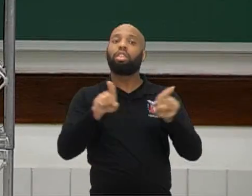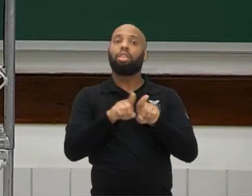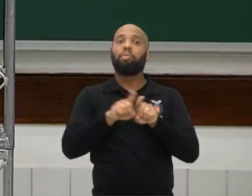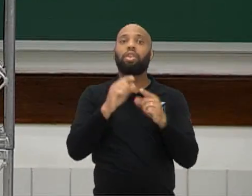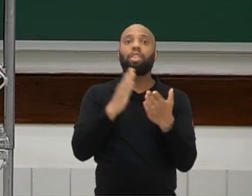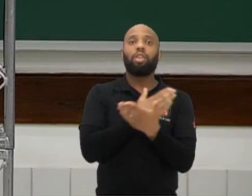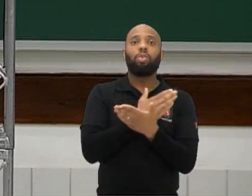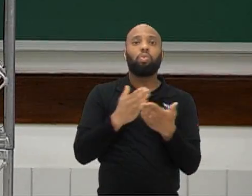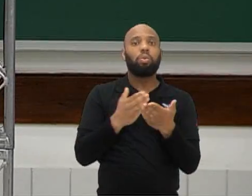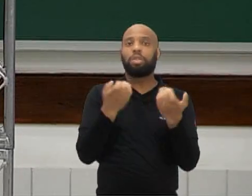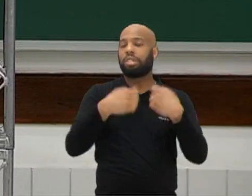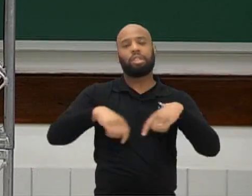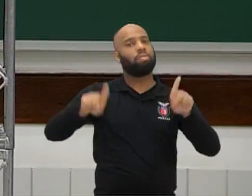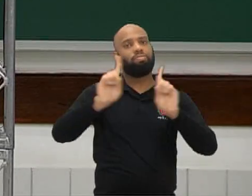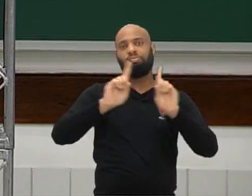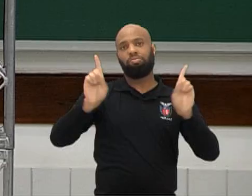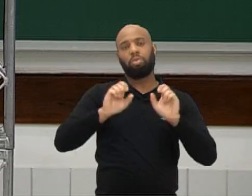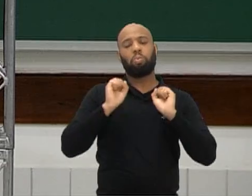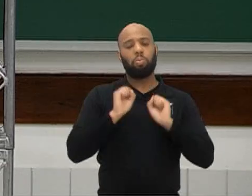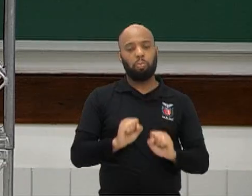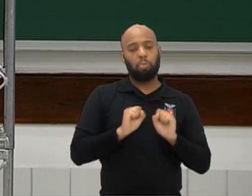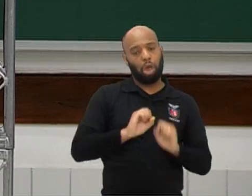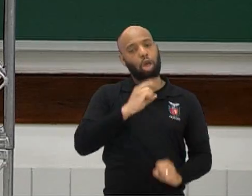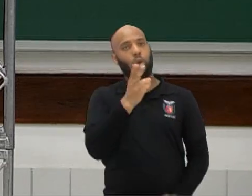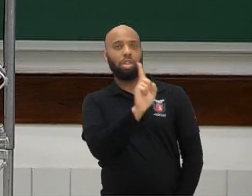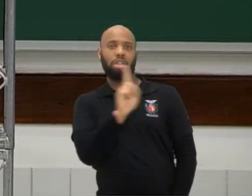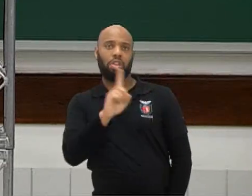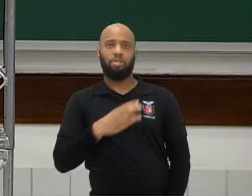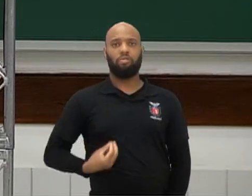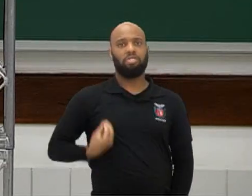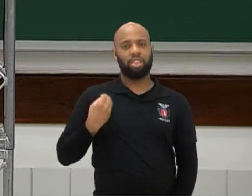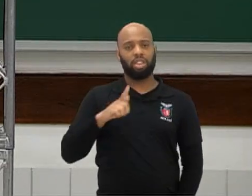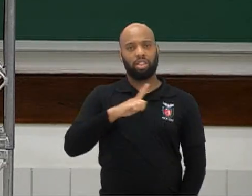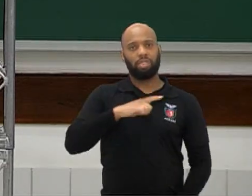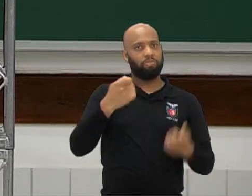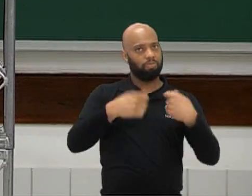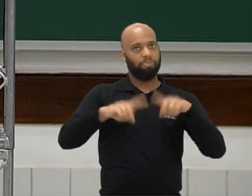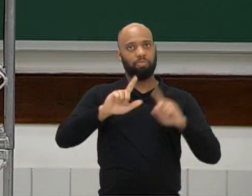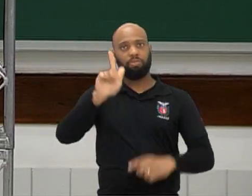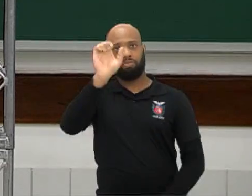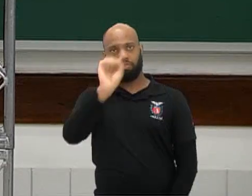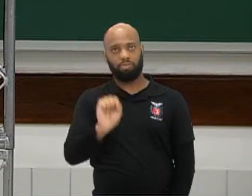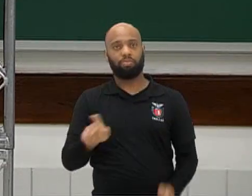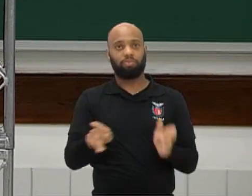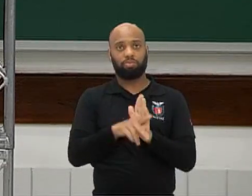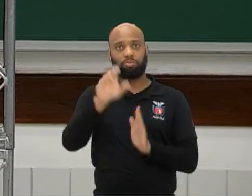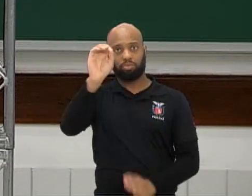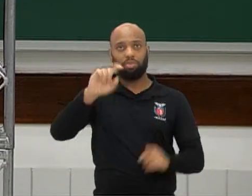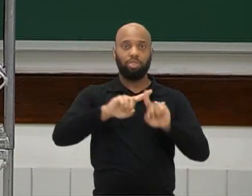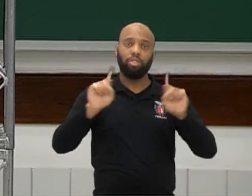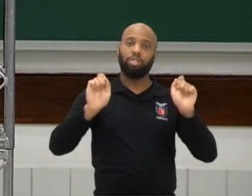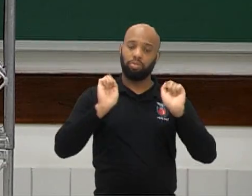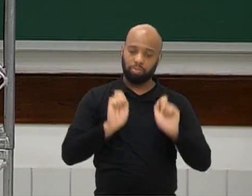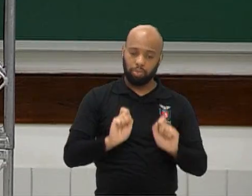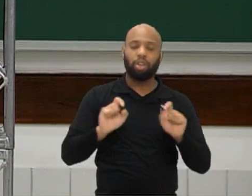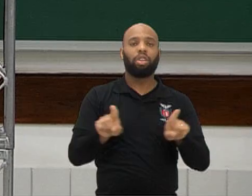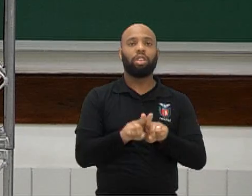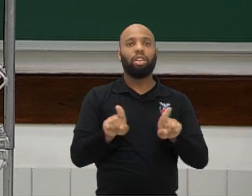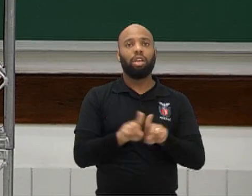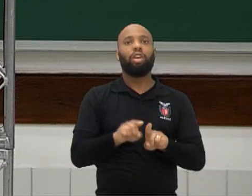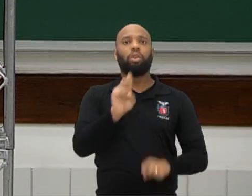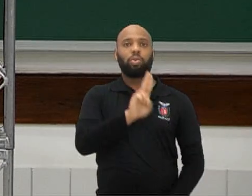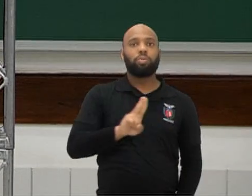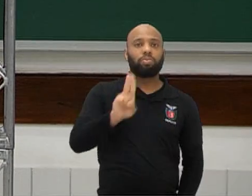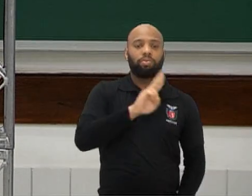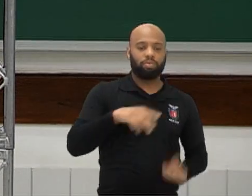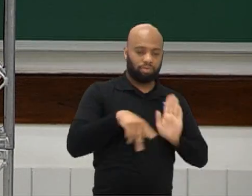são anaeróbicos, que podem ou não viver na presença do oxigênio, mas podem utilizar